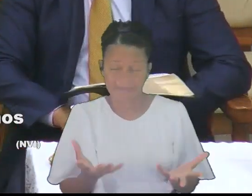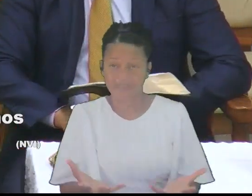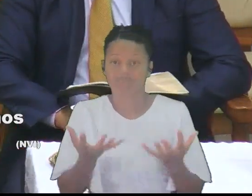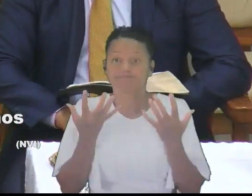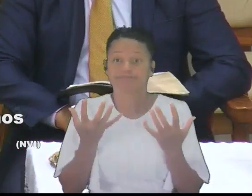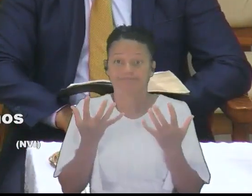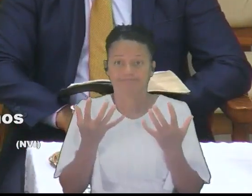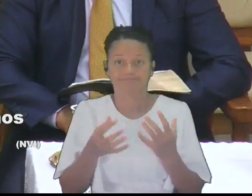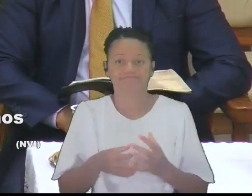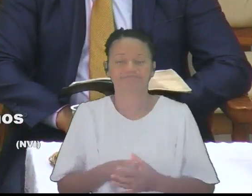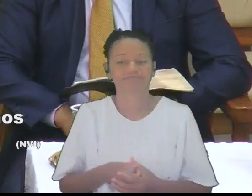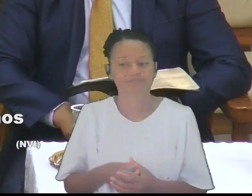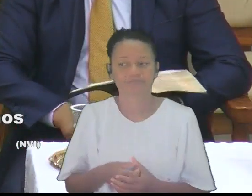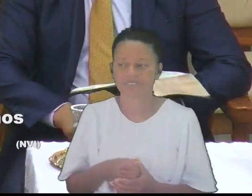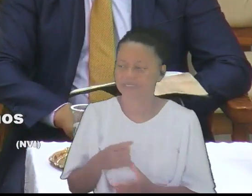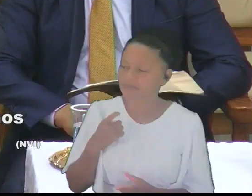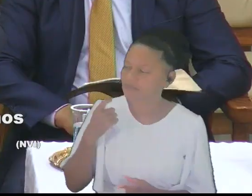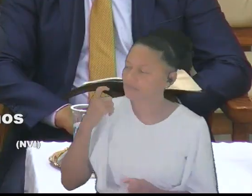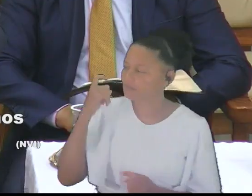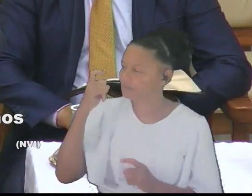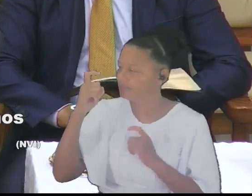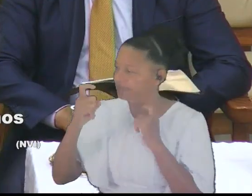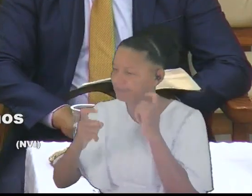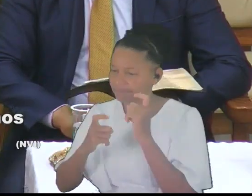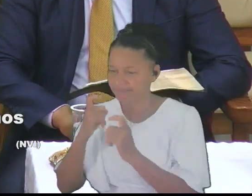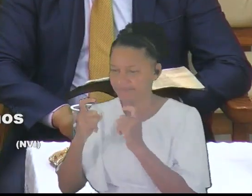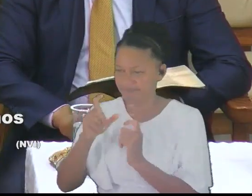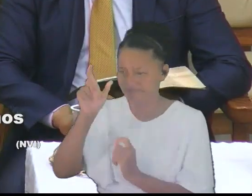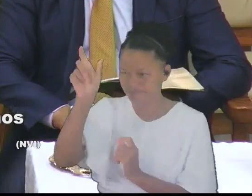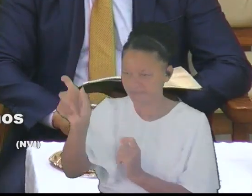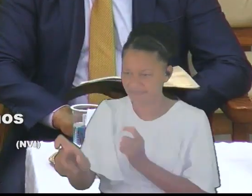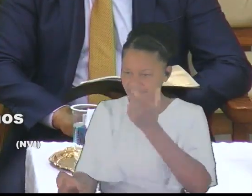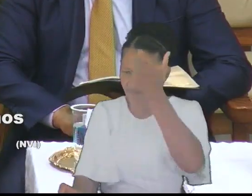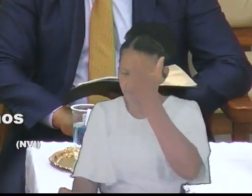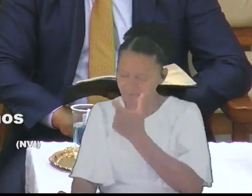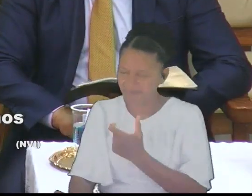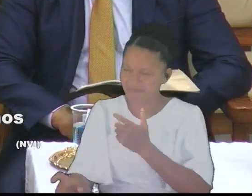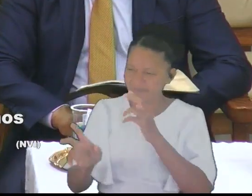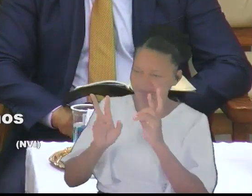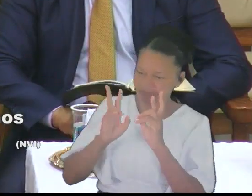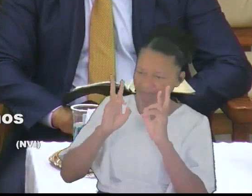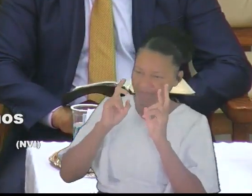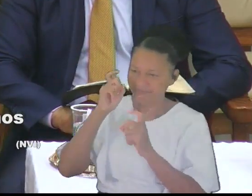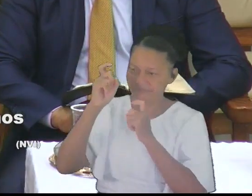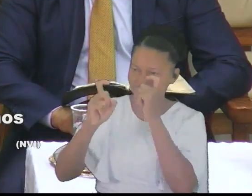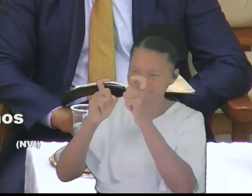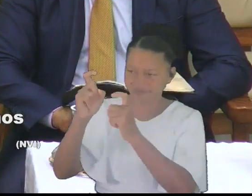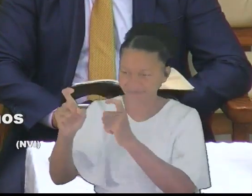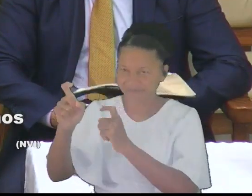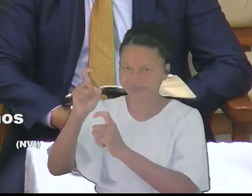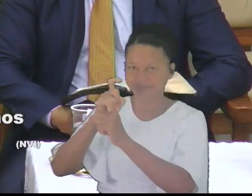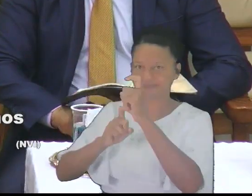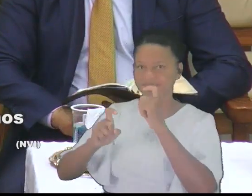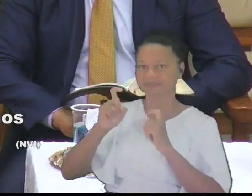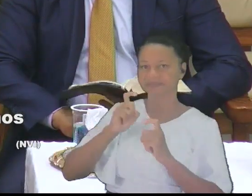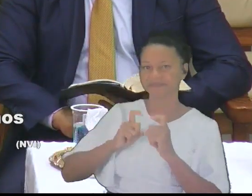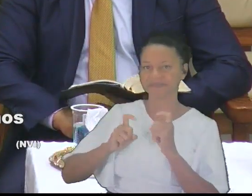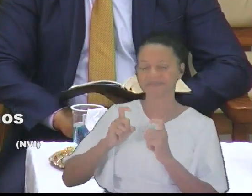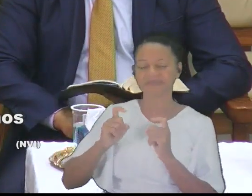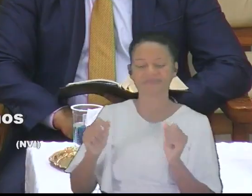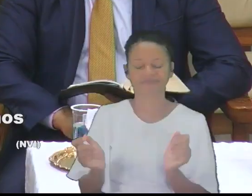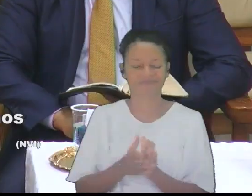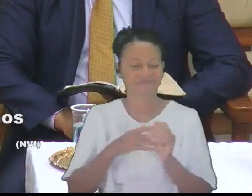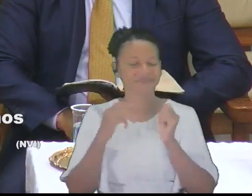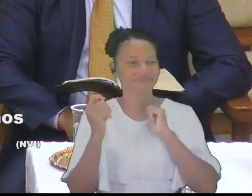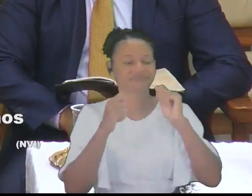lúcida. Importemo-nos uns com os outros. Aleluia. Oh, glória a